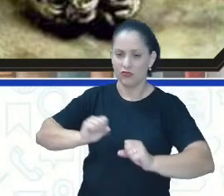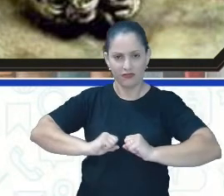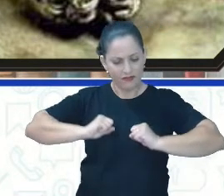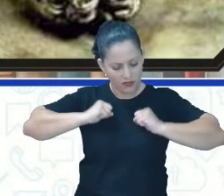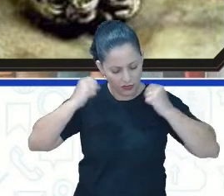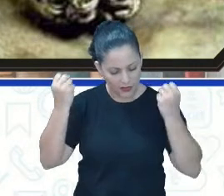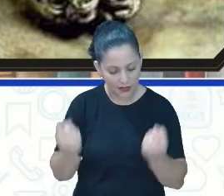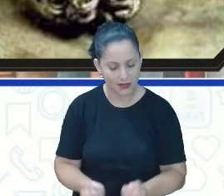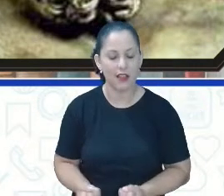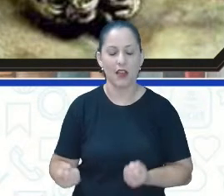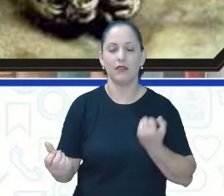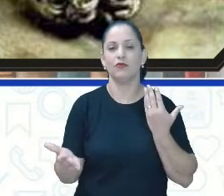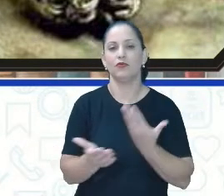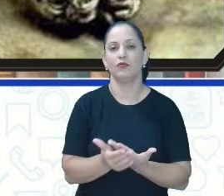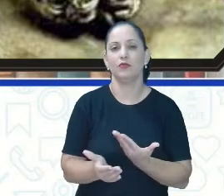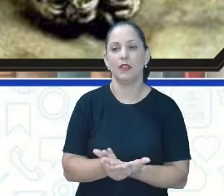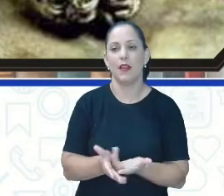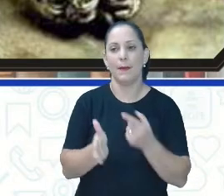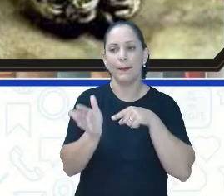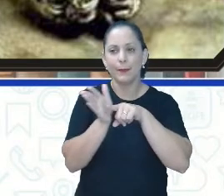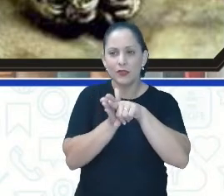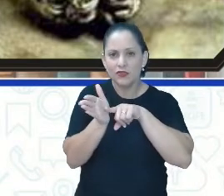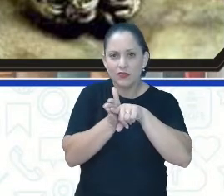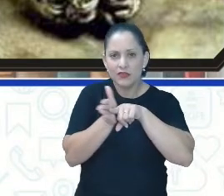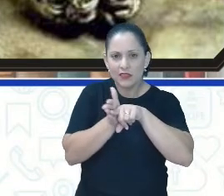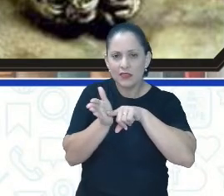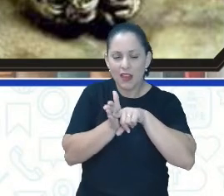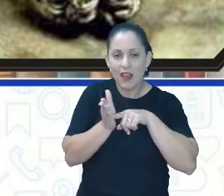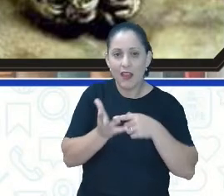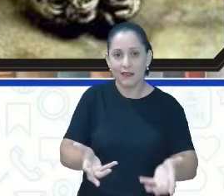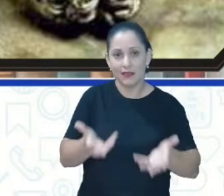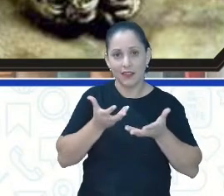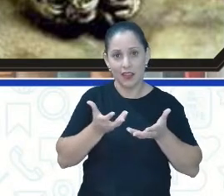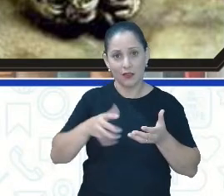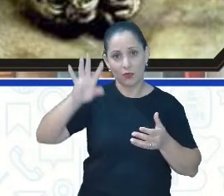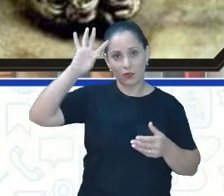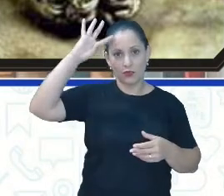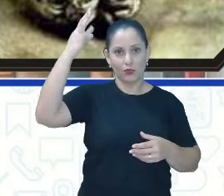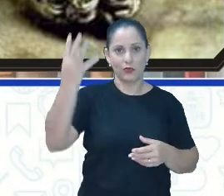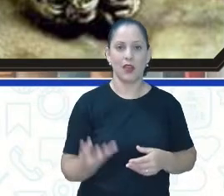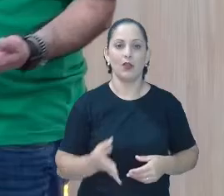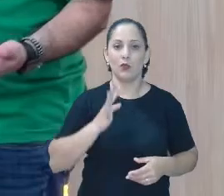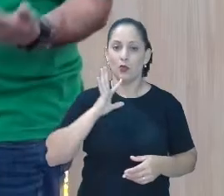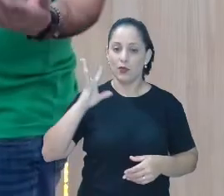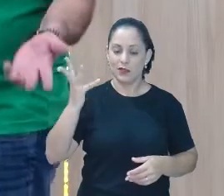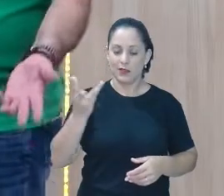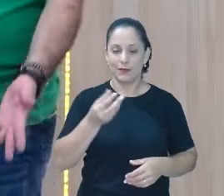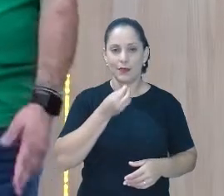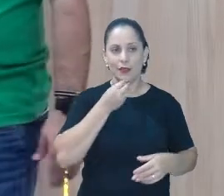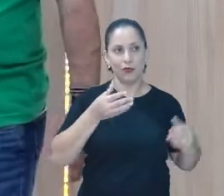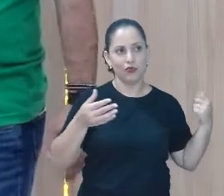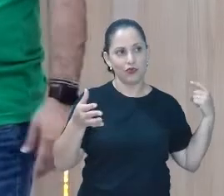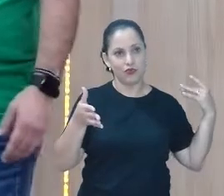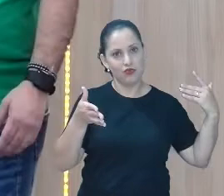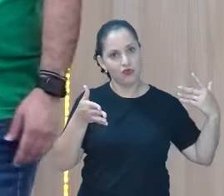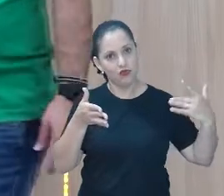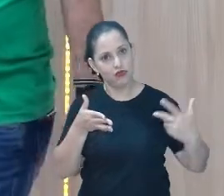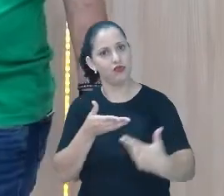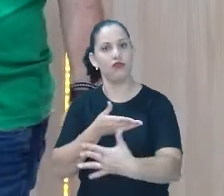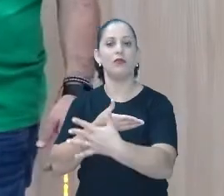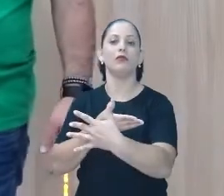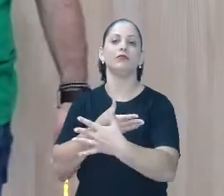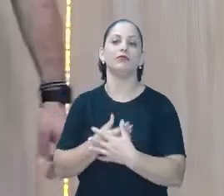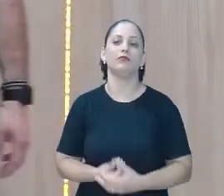à investigação do passado, visando obter ali um determinado conhecimento histórico, né? E Heródoto